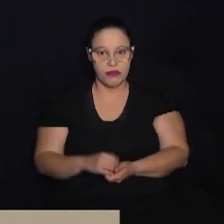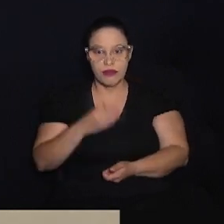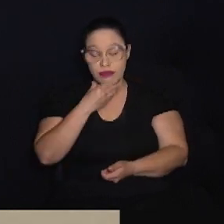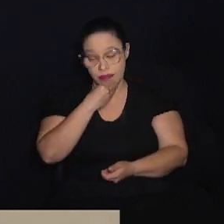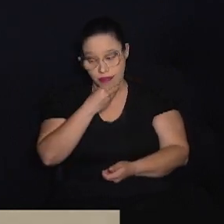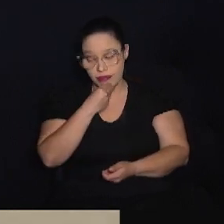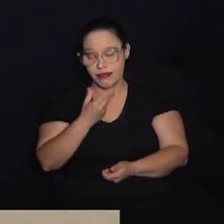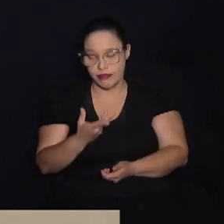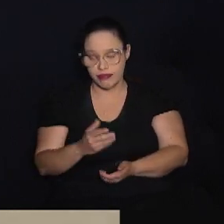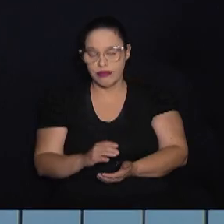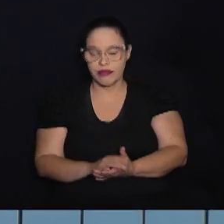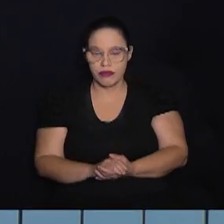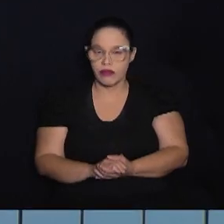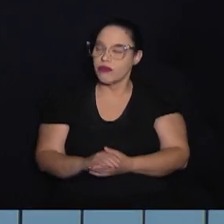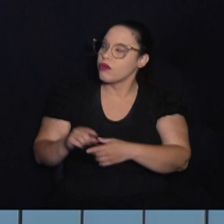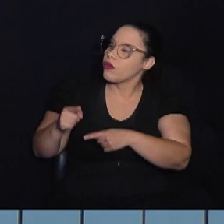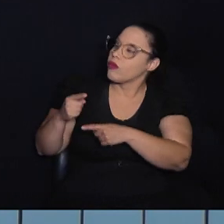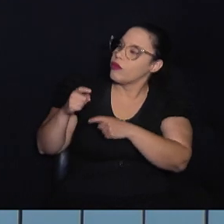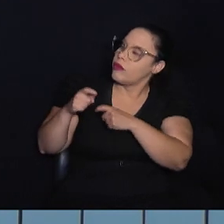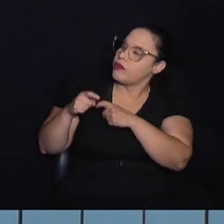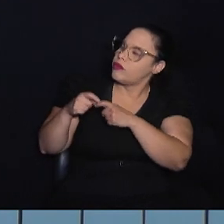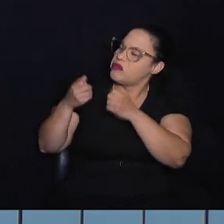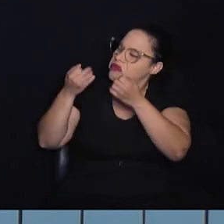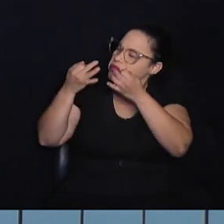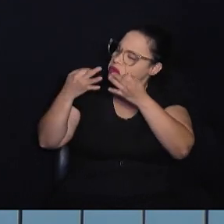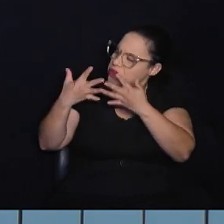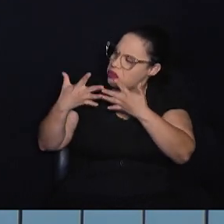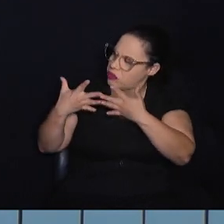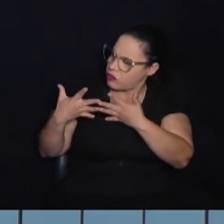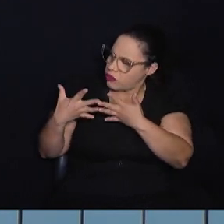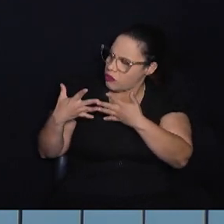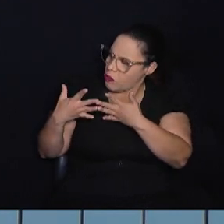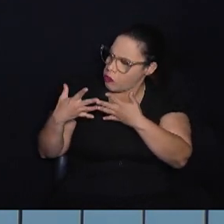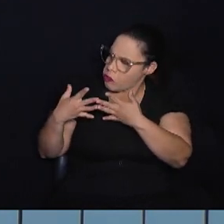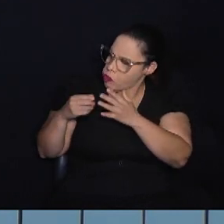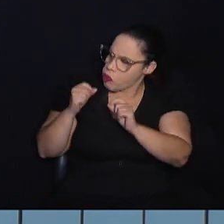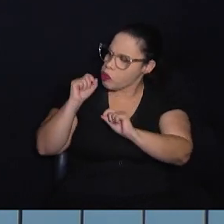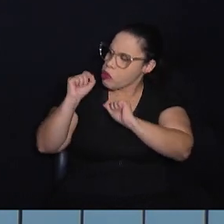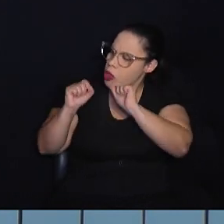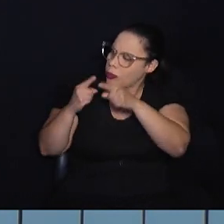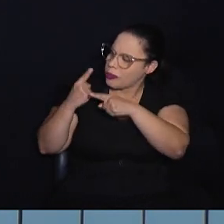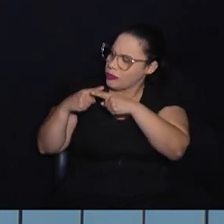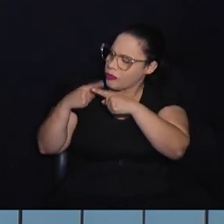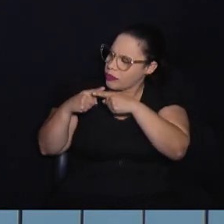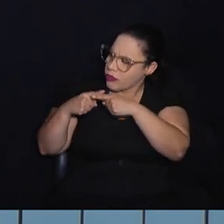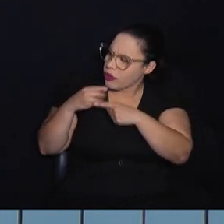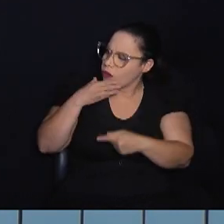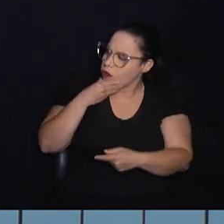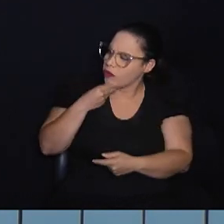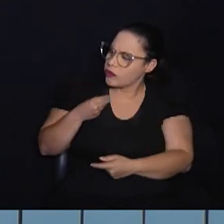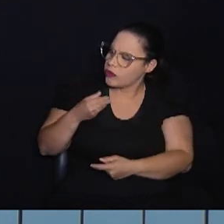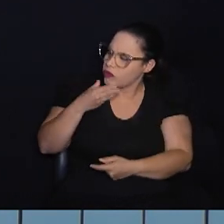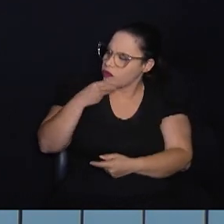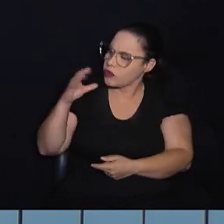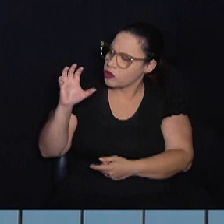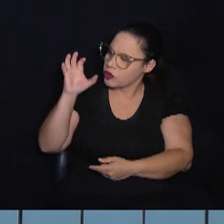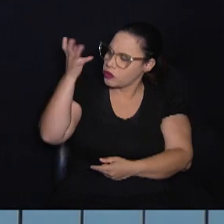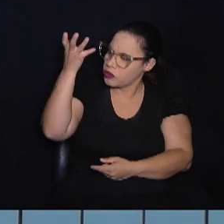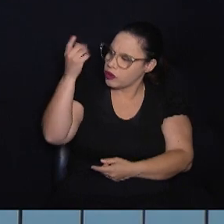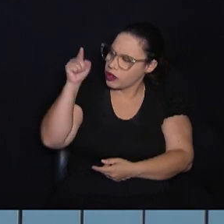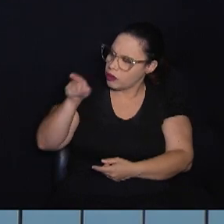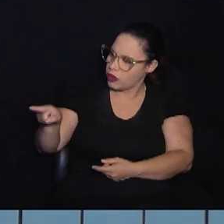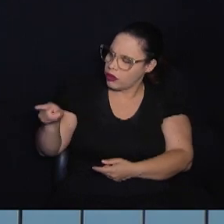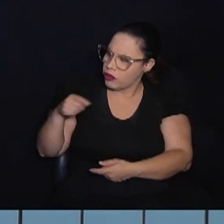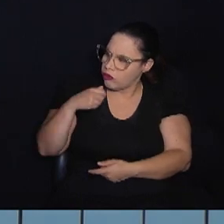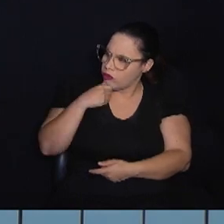masculino. É, doutor, tem alguma explicação para os homens terem mais chance de desenvolver